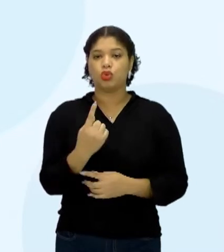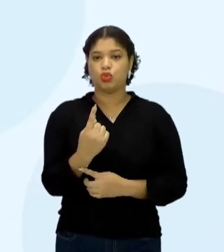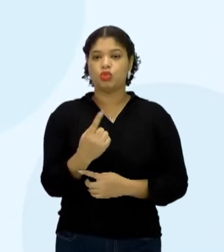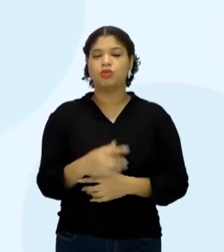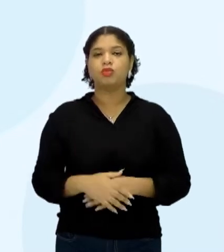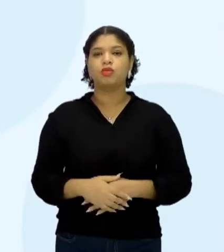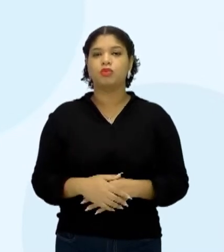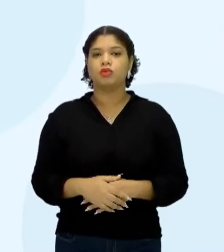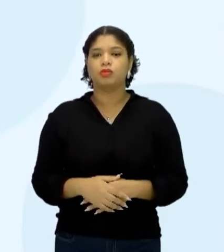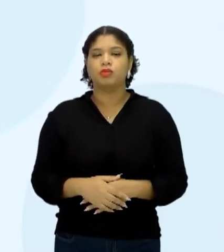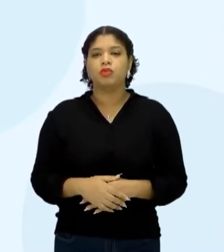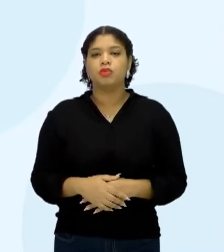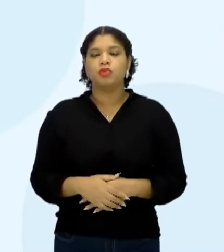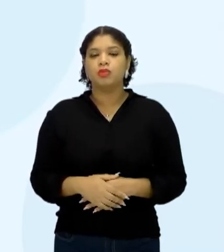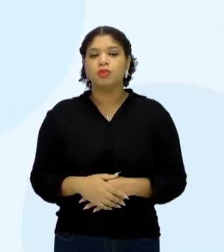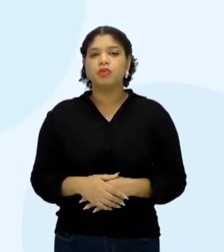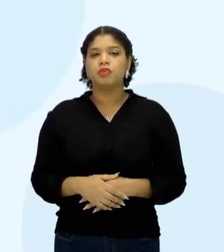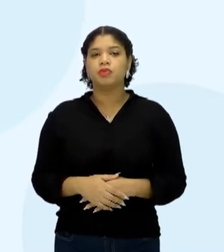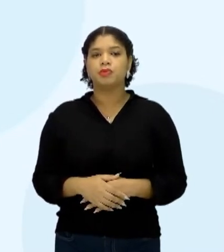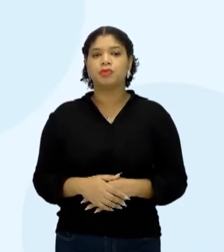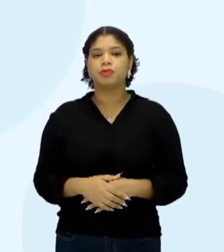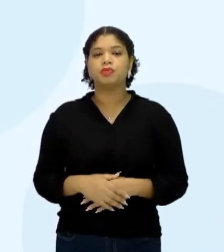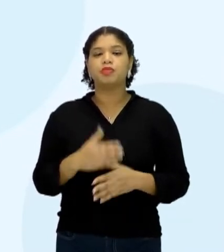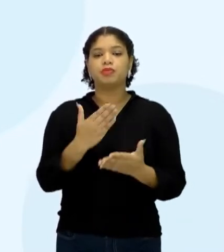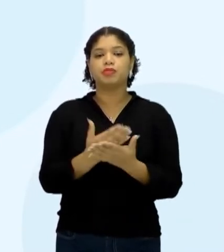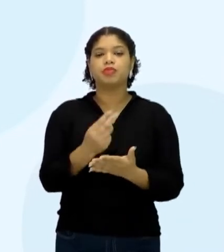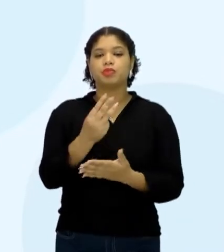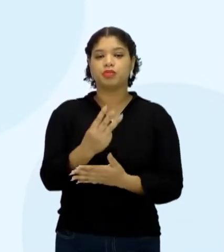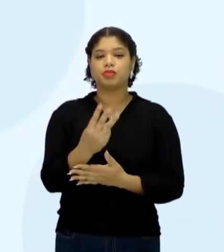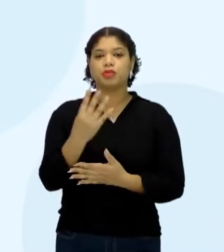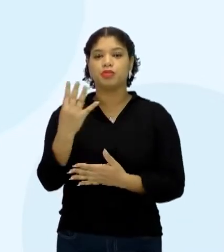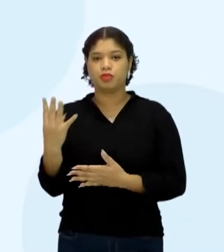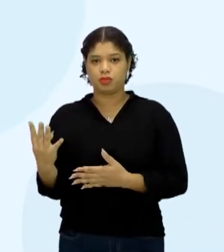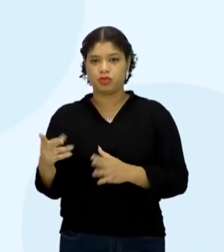Então, atividade 2, aulas 3 e 4,